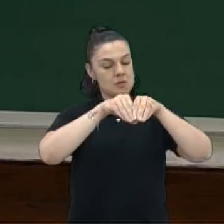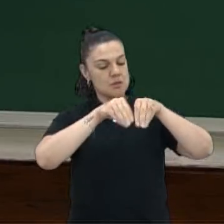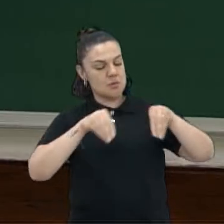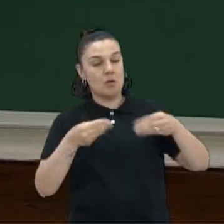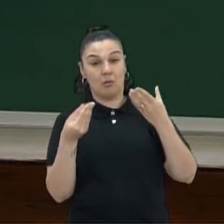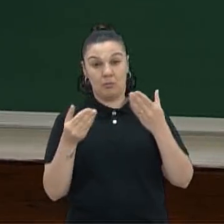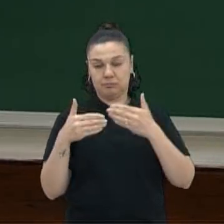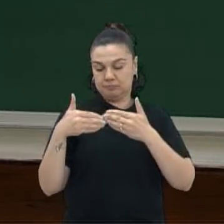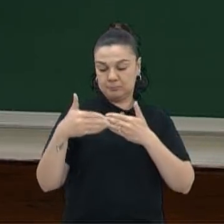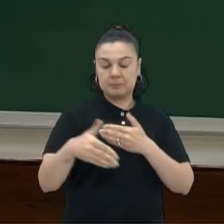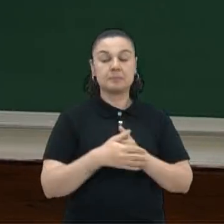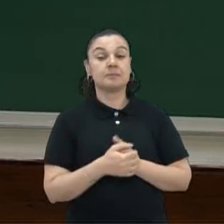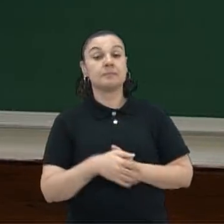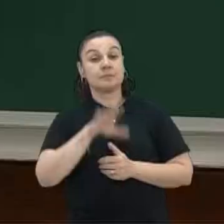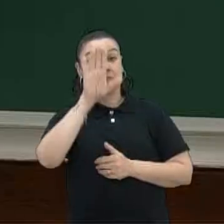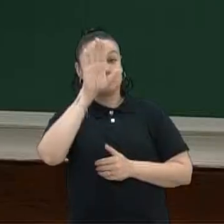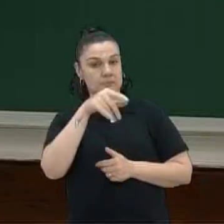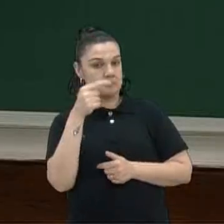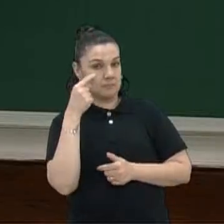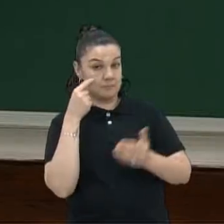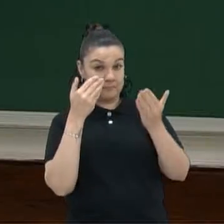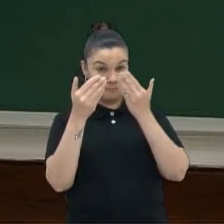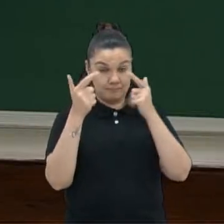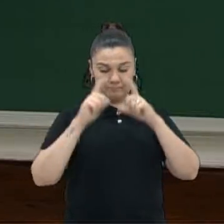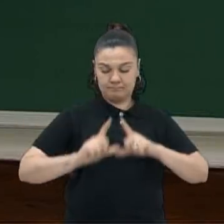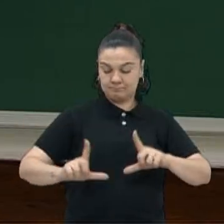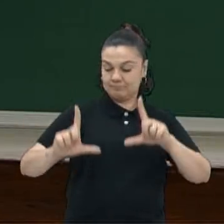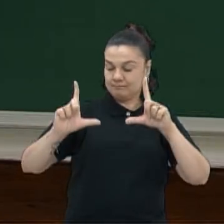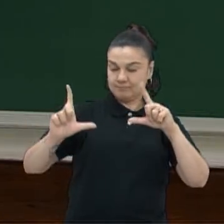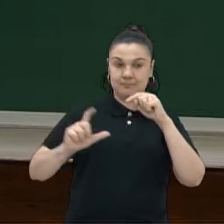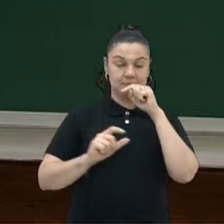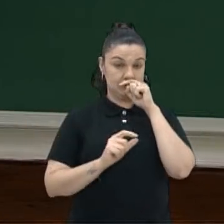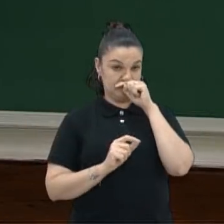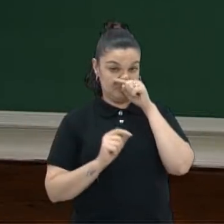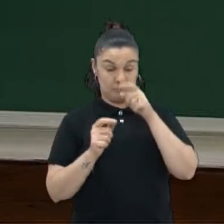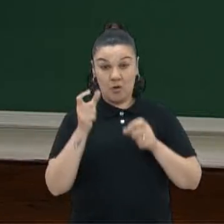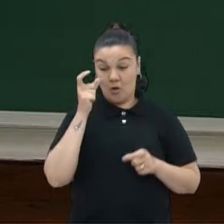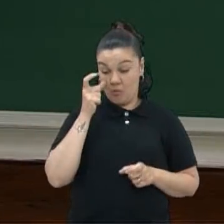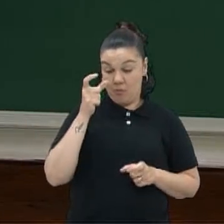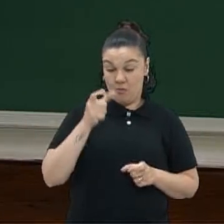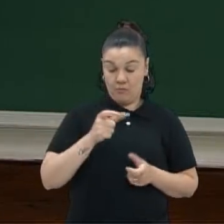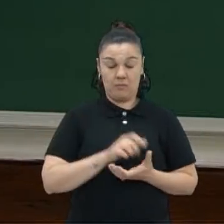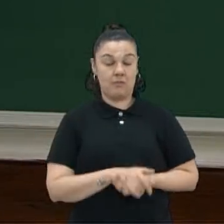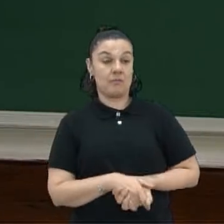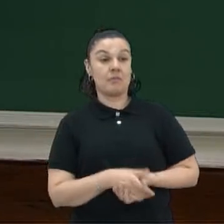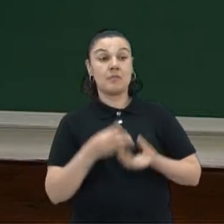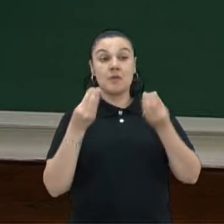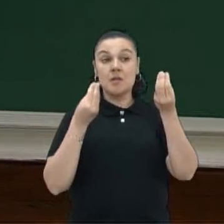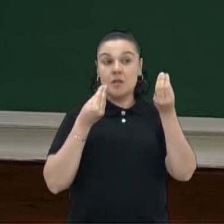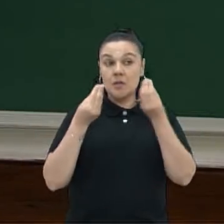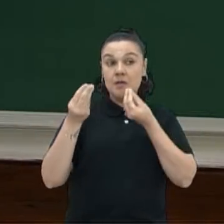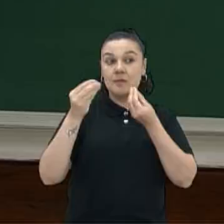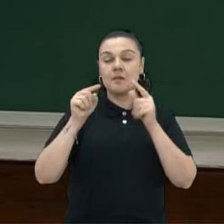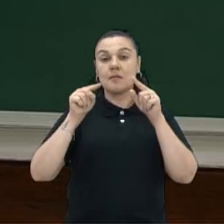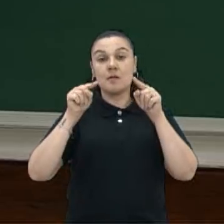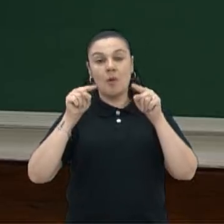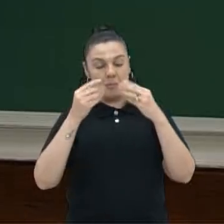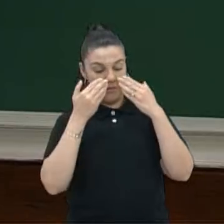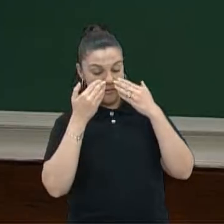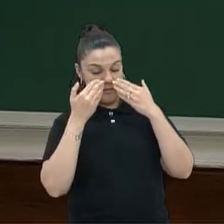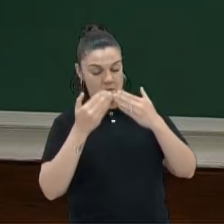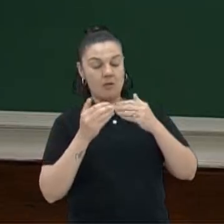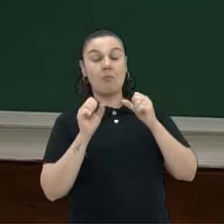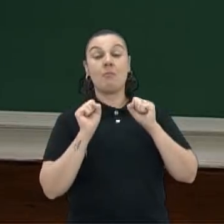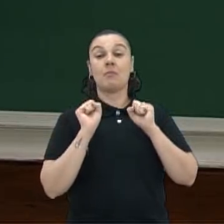solos. Vamos analisar a imagem que está aqui? Presta bem atenção. Como é que esses agentes